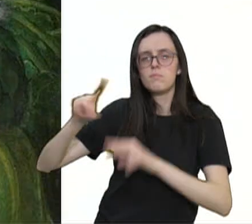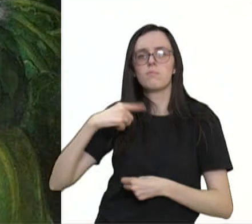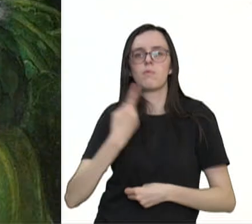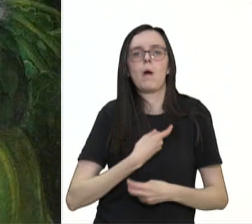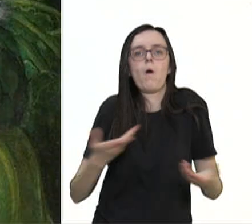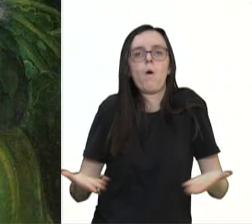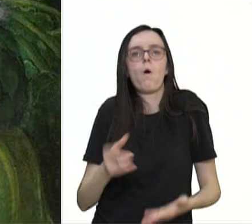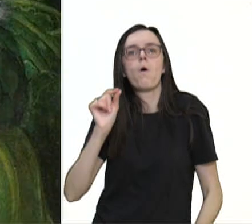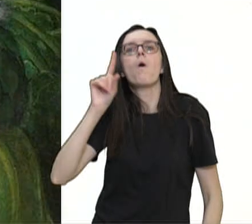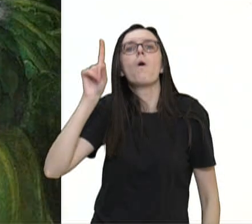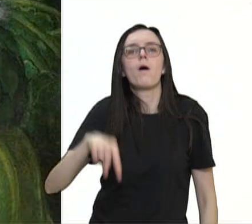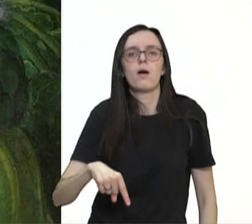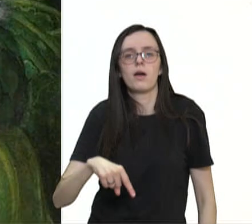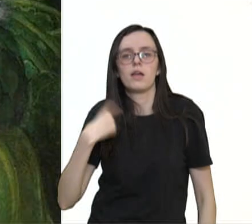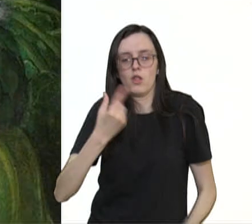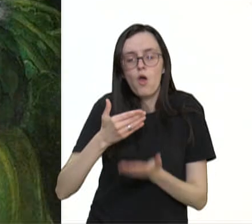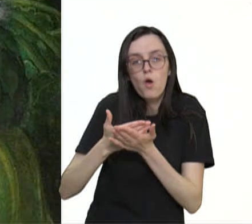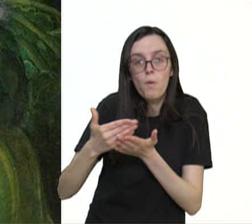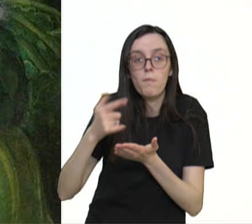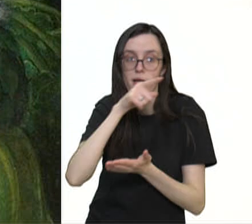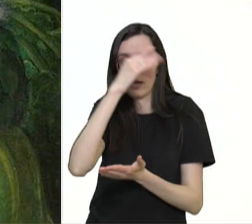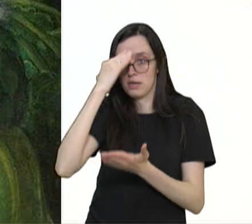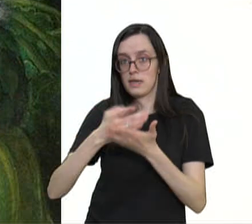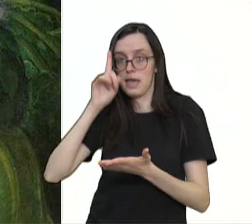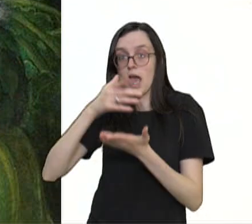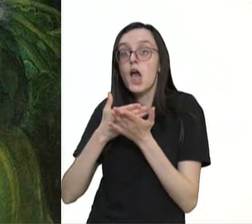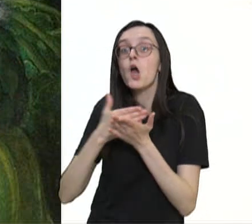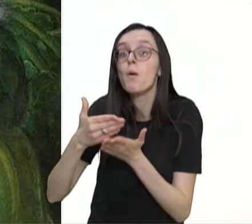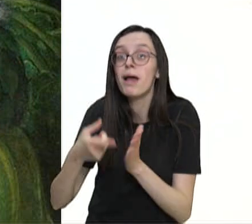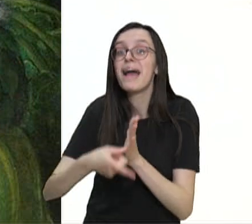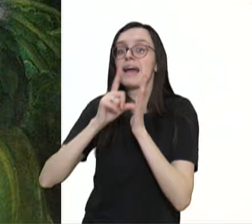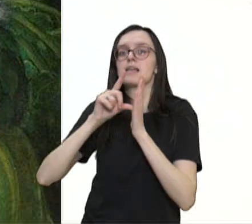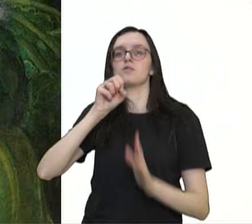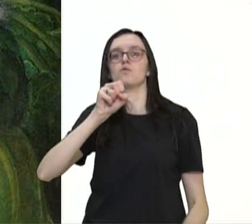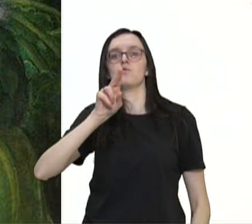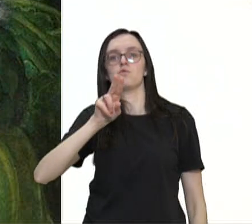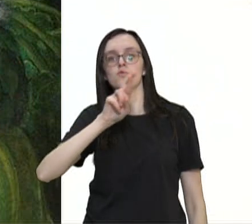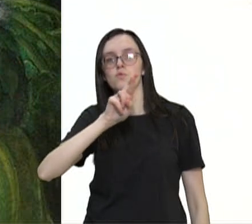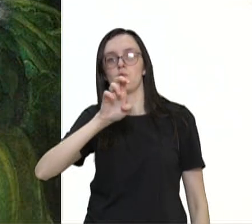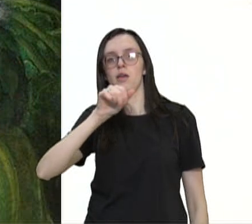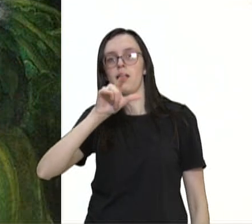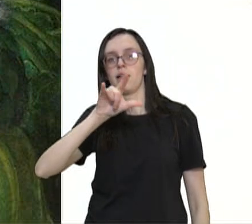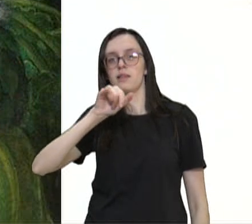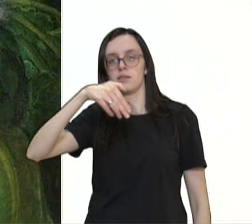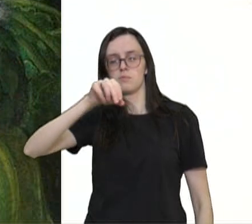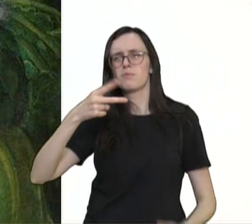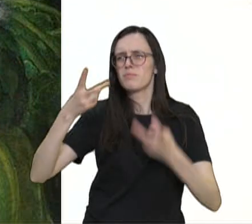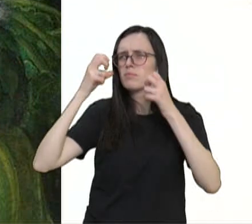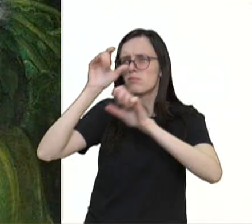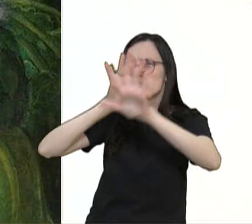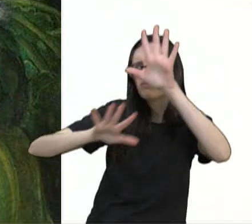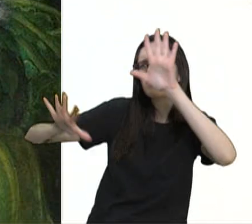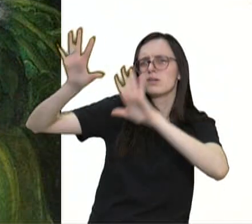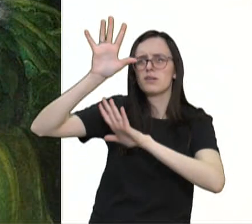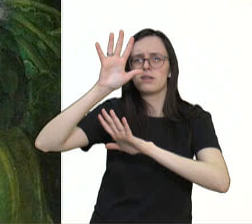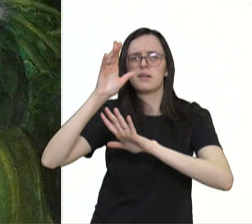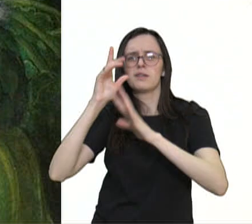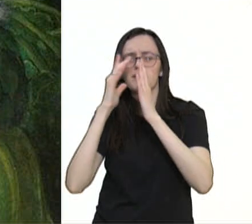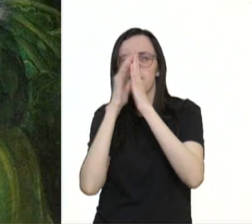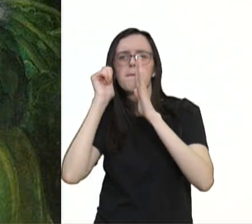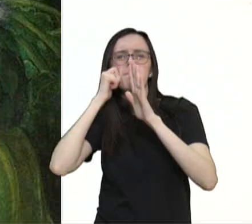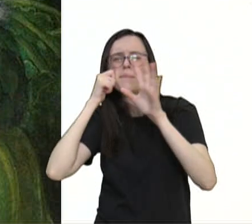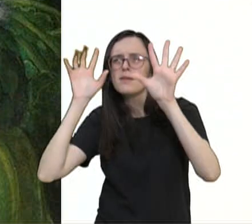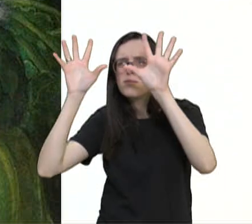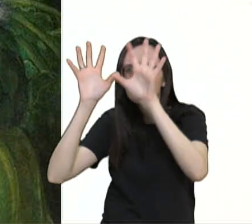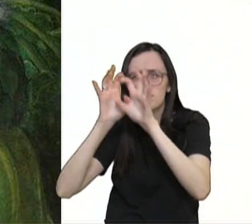chama hoje isso de precursor do surrealismo, né? Mas veja que toda a técnica de sombreamento ainda está